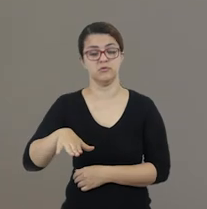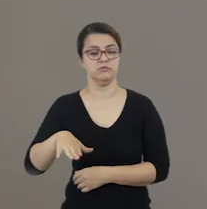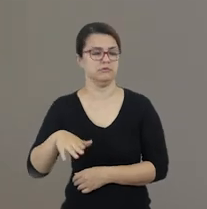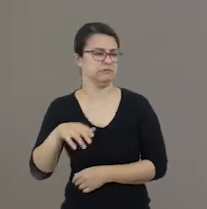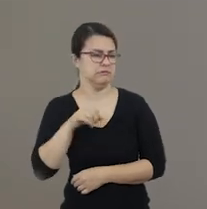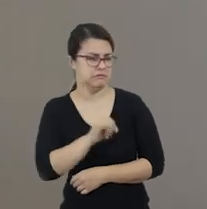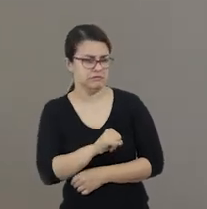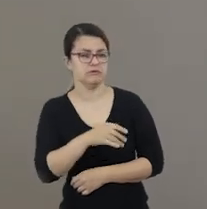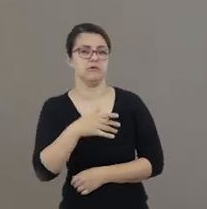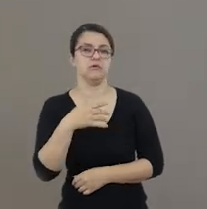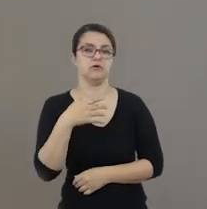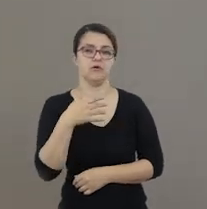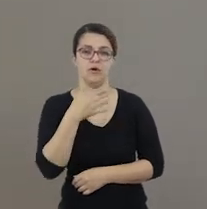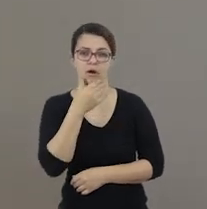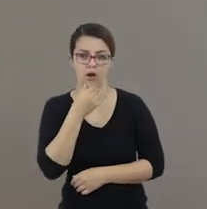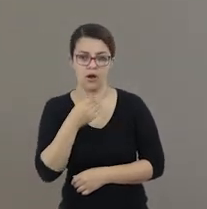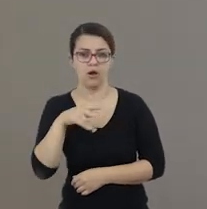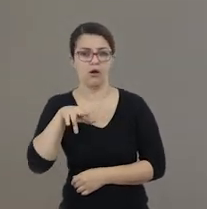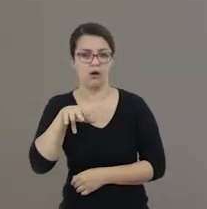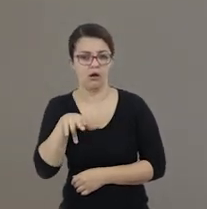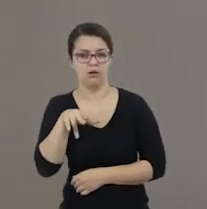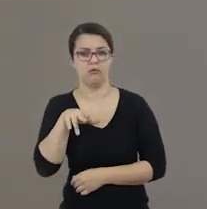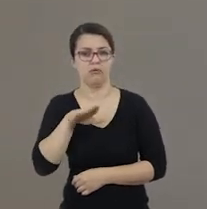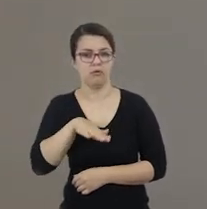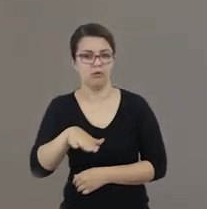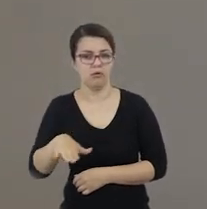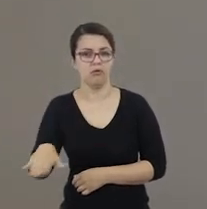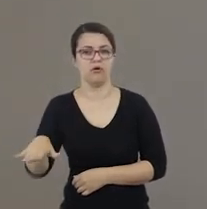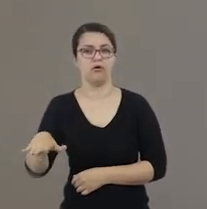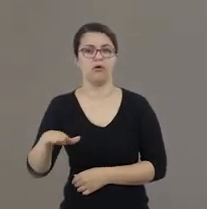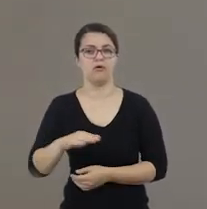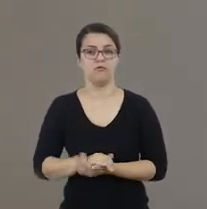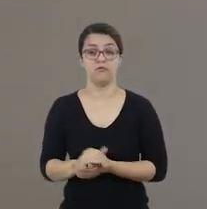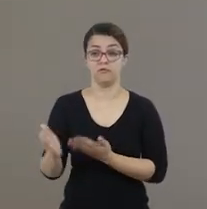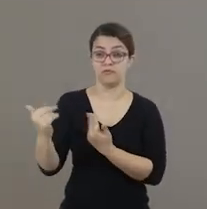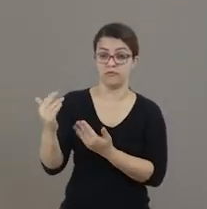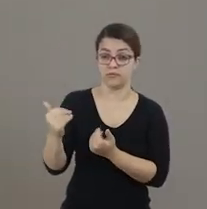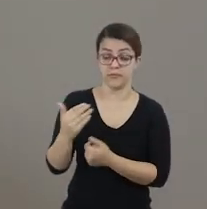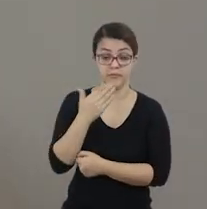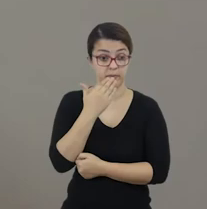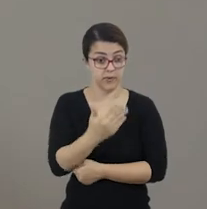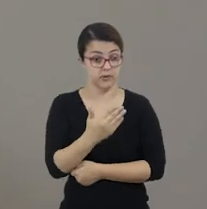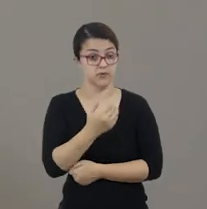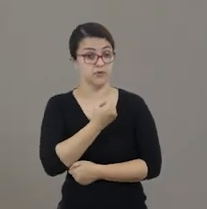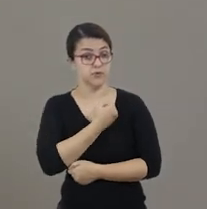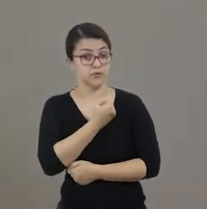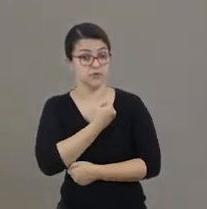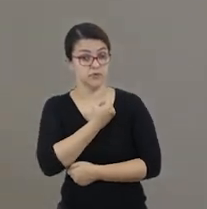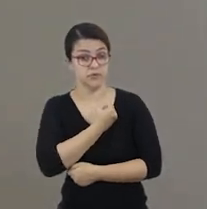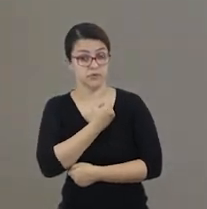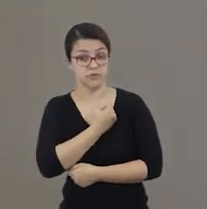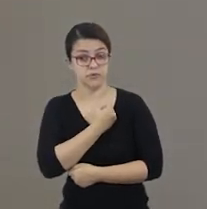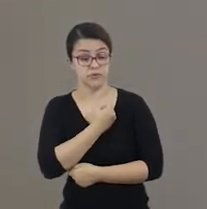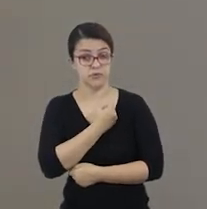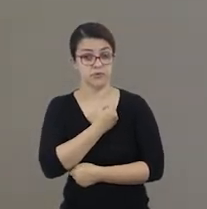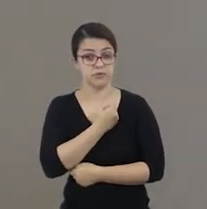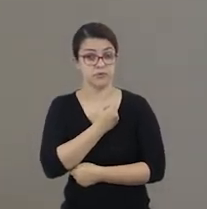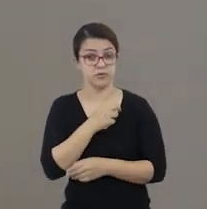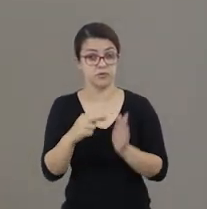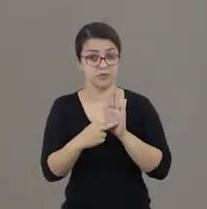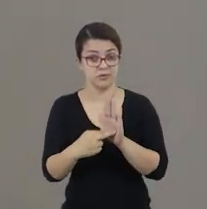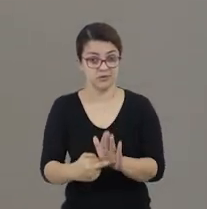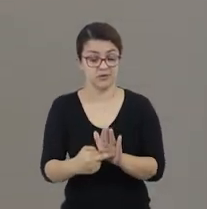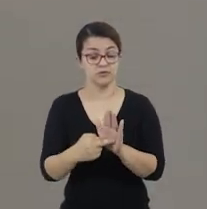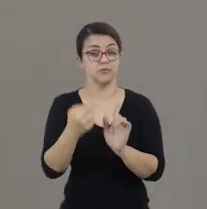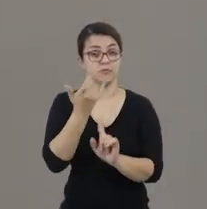tem um irmãozinho, um priminho, mostre ficha com outro número e peça para que a criança represente através do desenho a